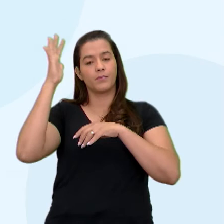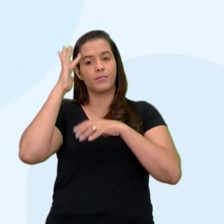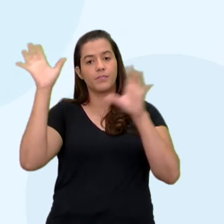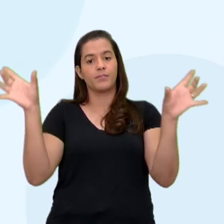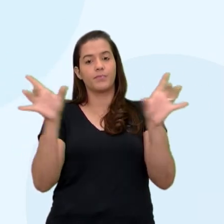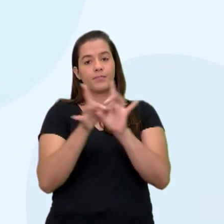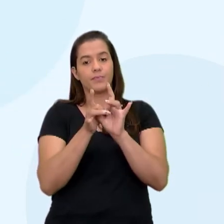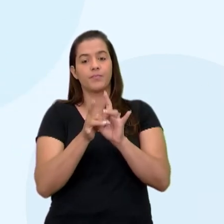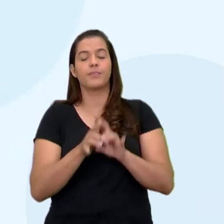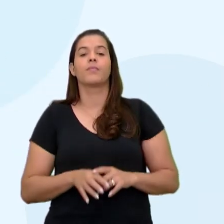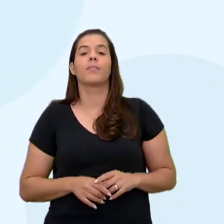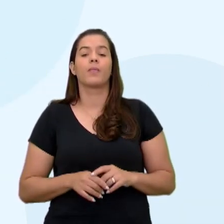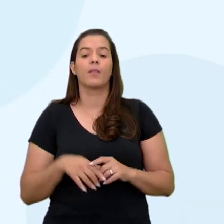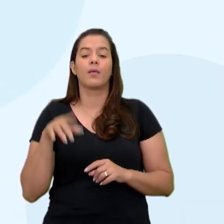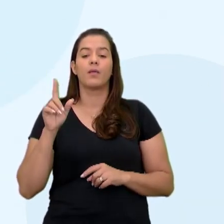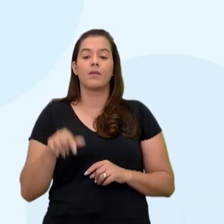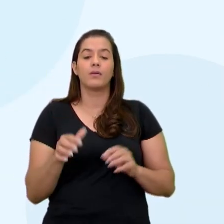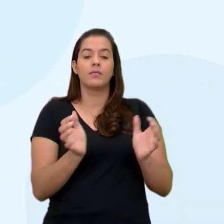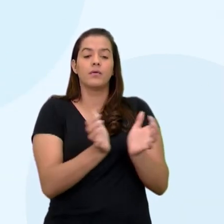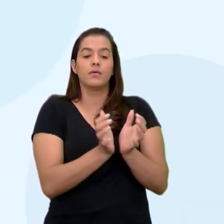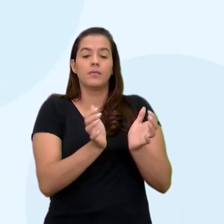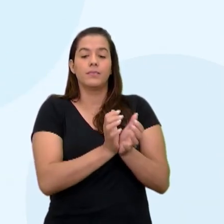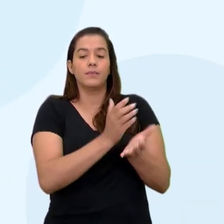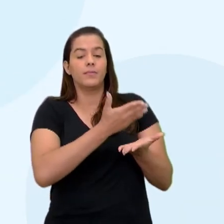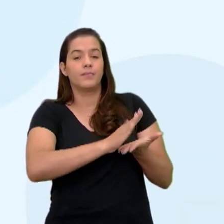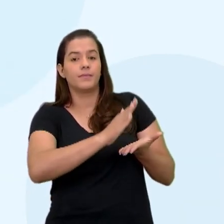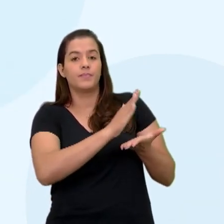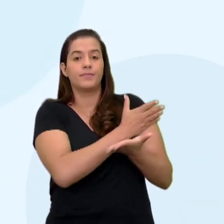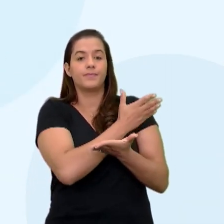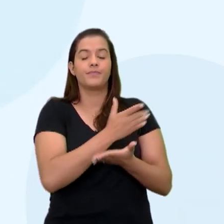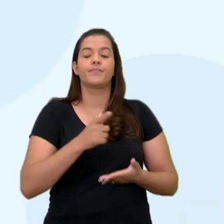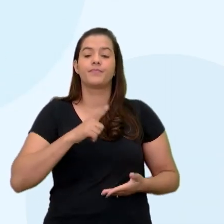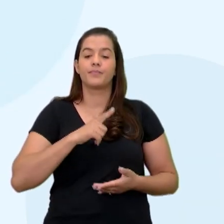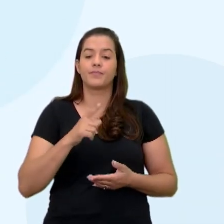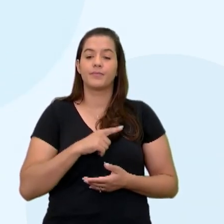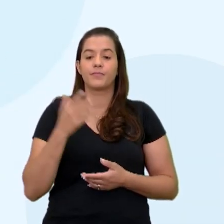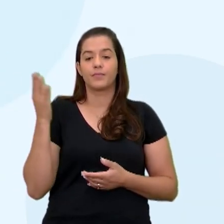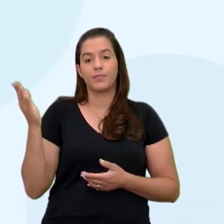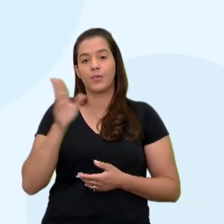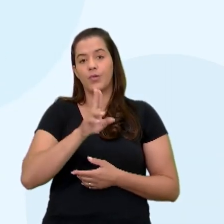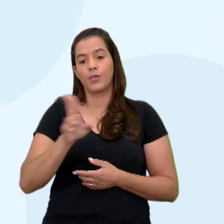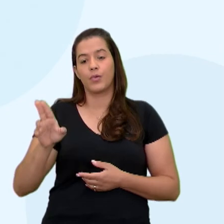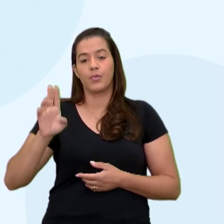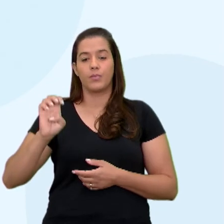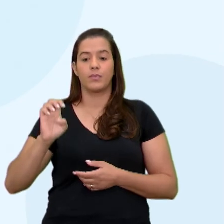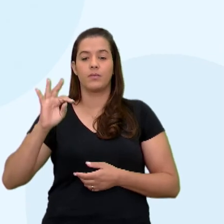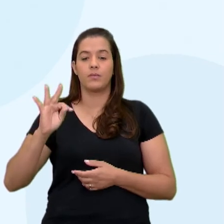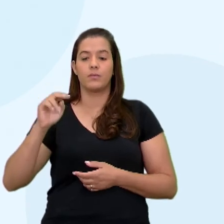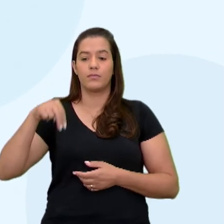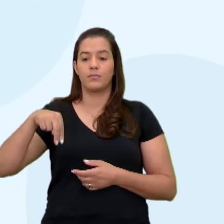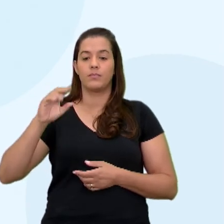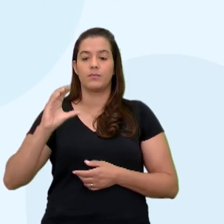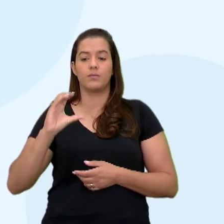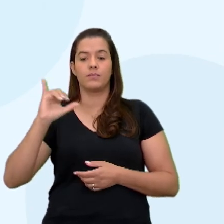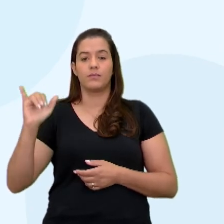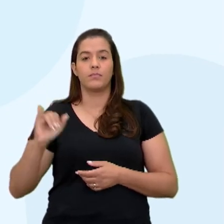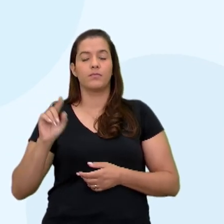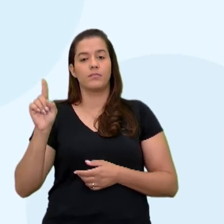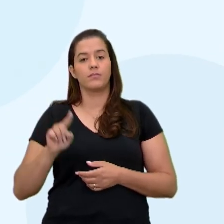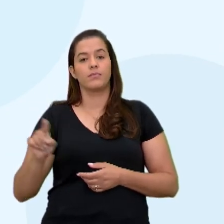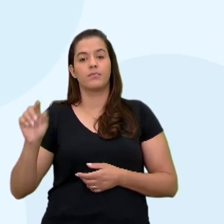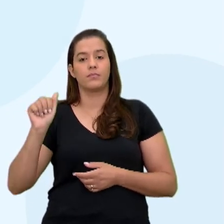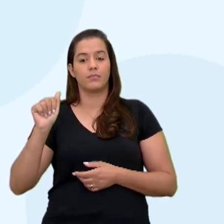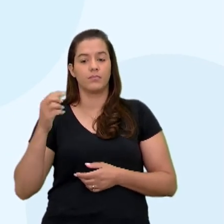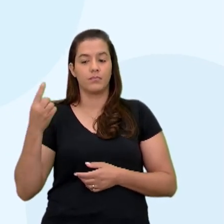A exclusão de grupos sociais apresenta-se na forma de etnicização, que segrega e racionaliza a